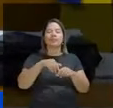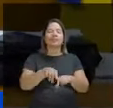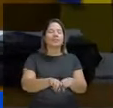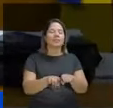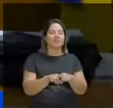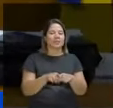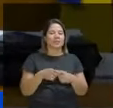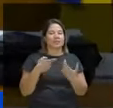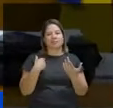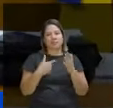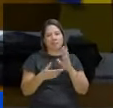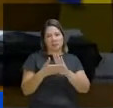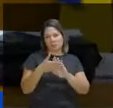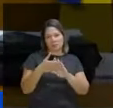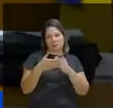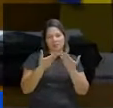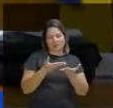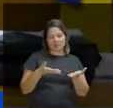todos, né, nós